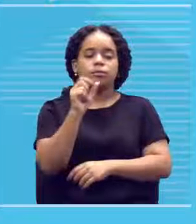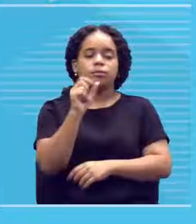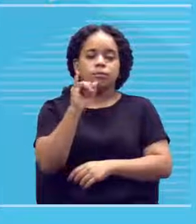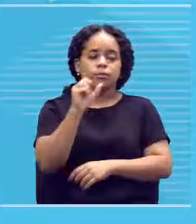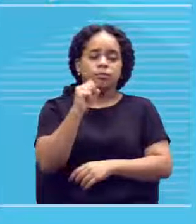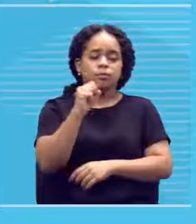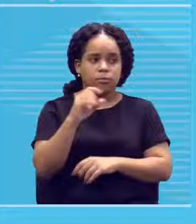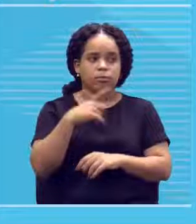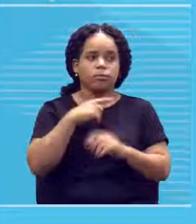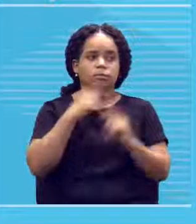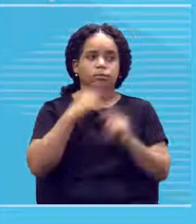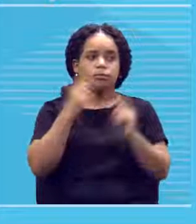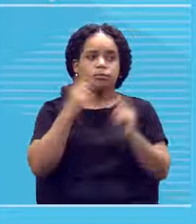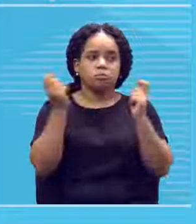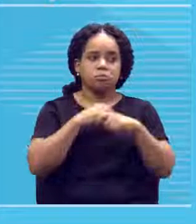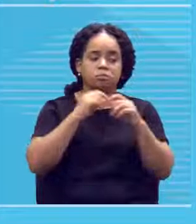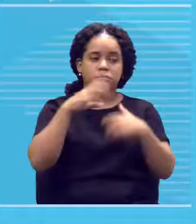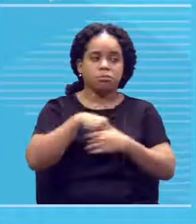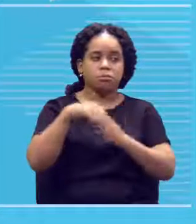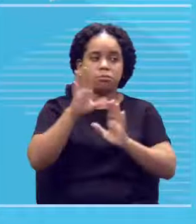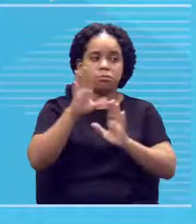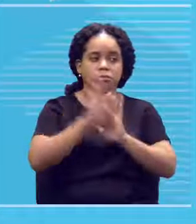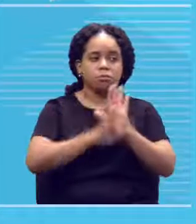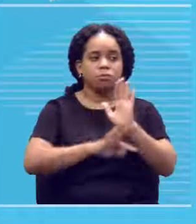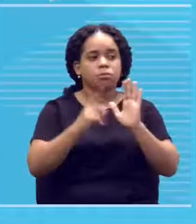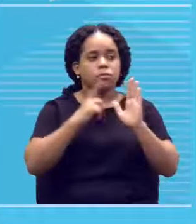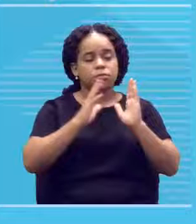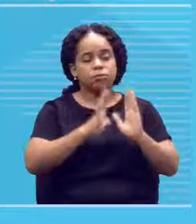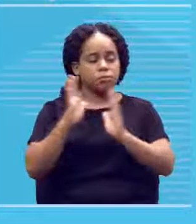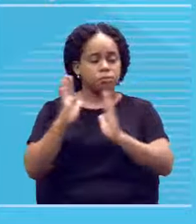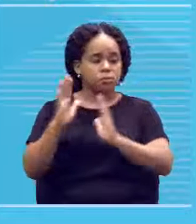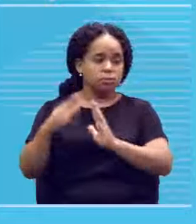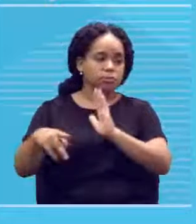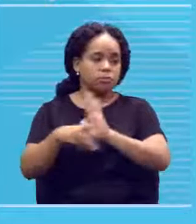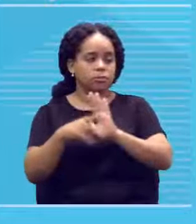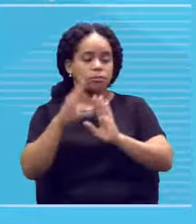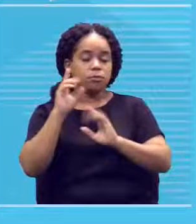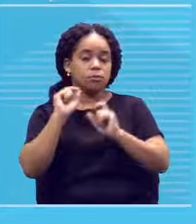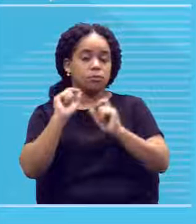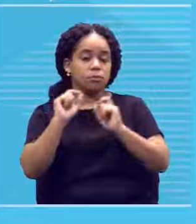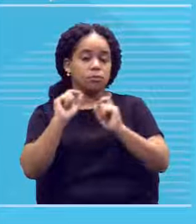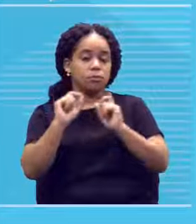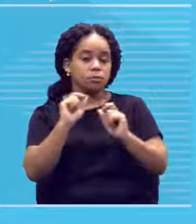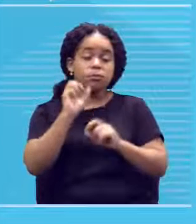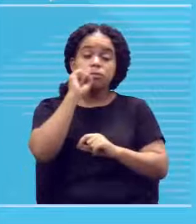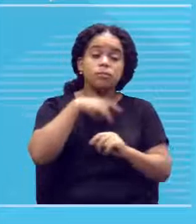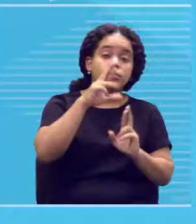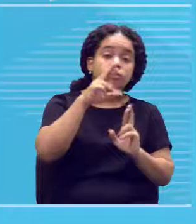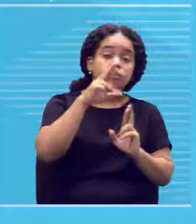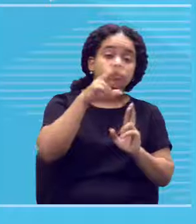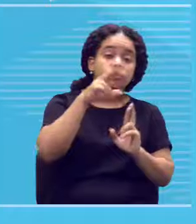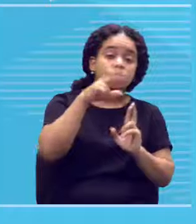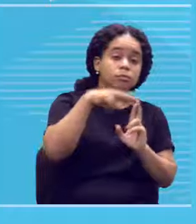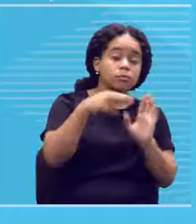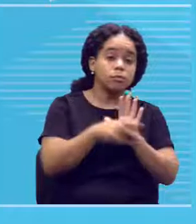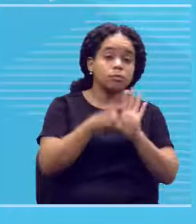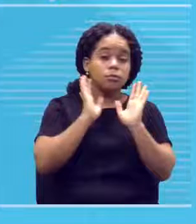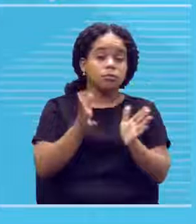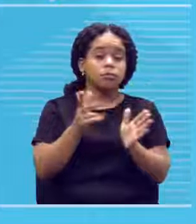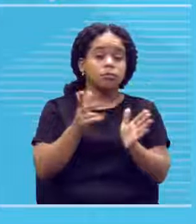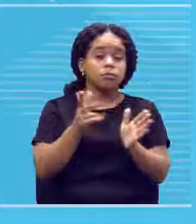paz ficou muito fácil professor e se refere a algo já expresso